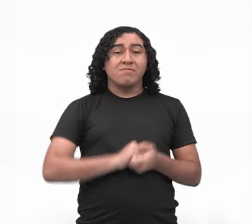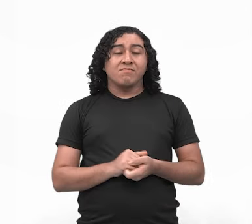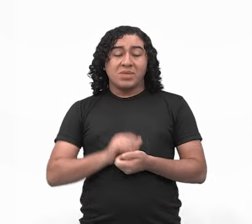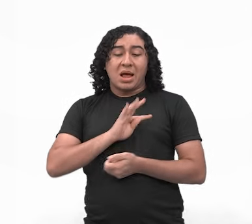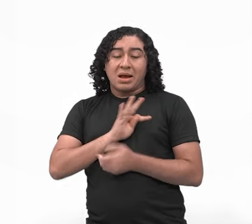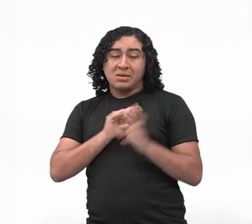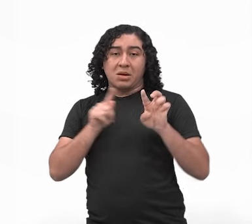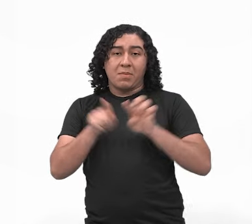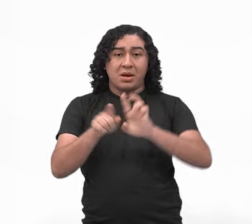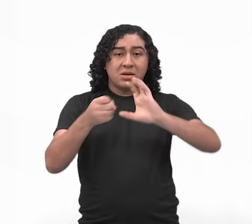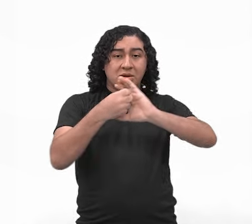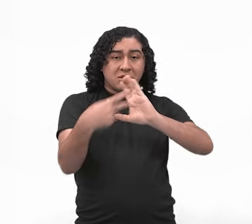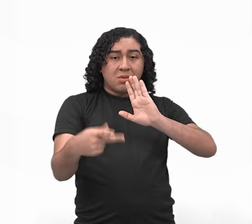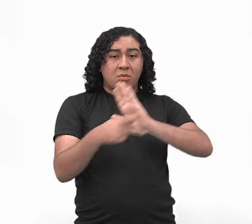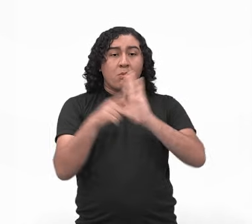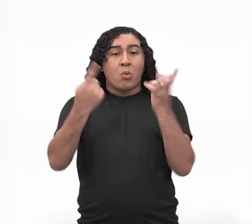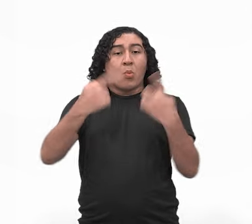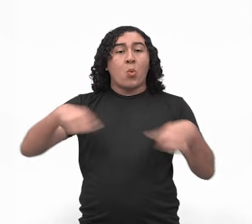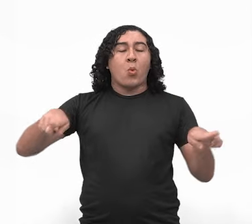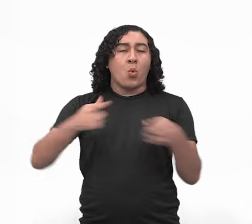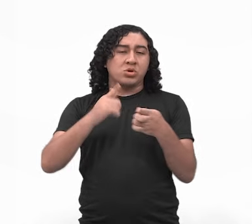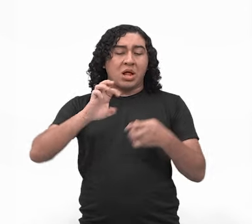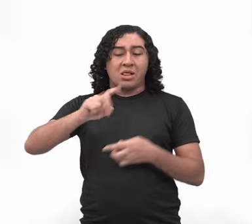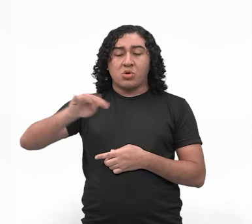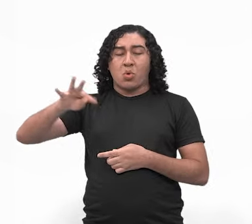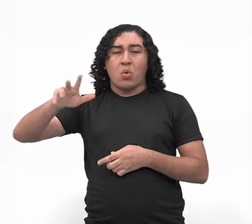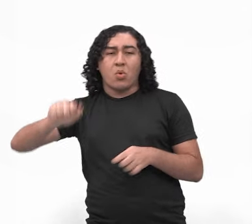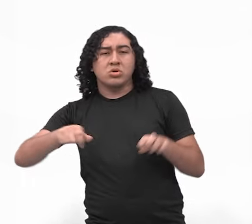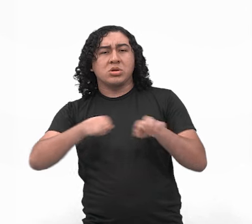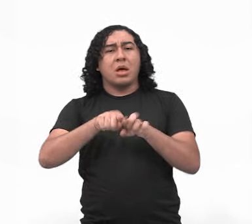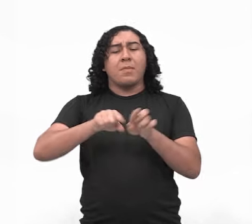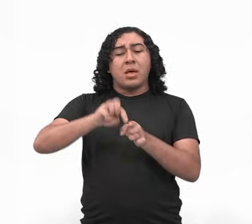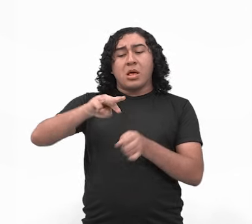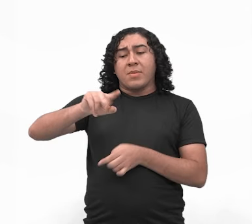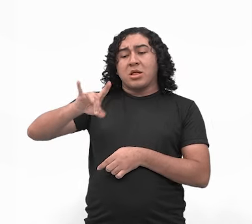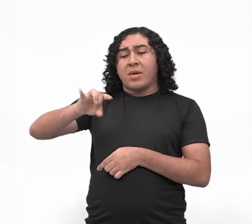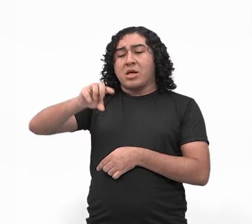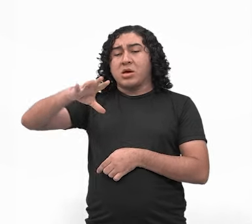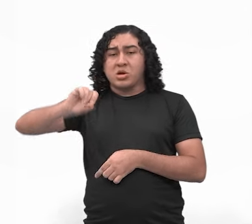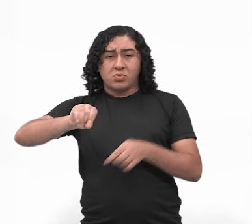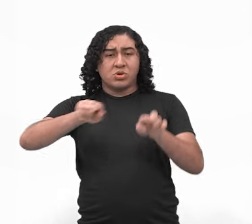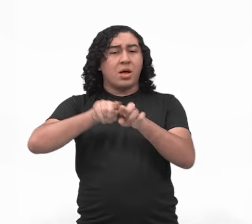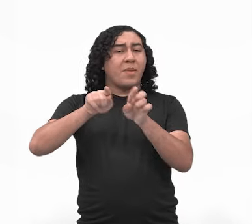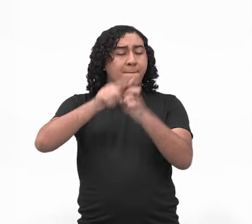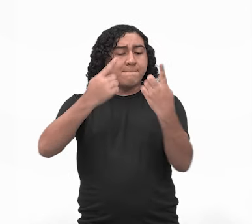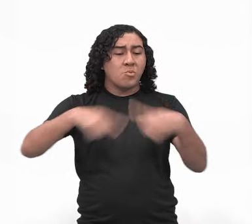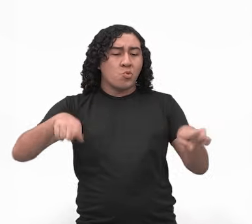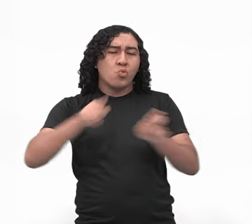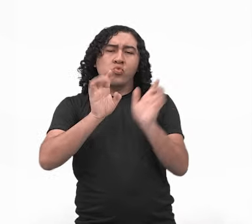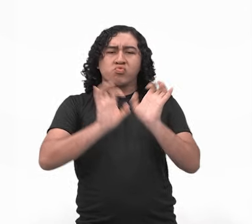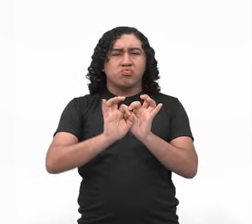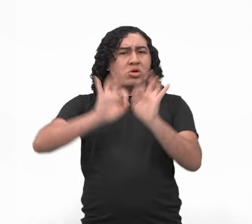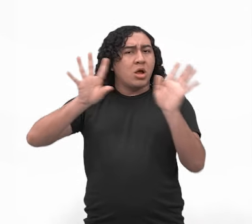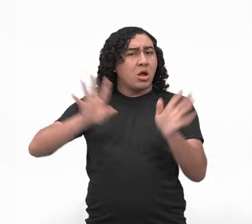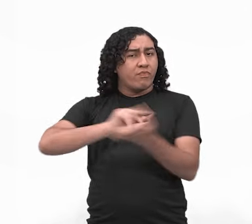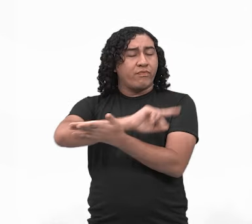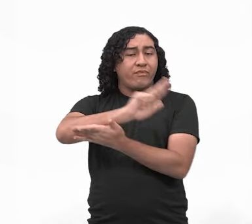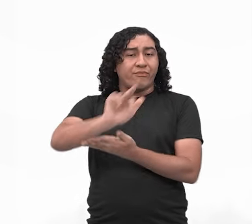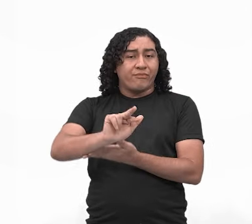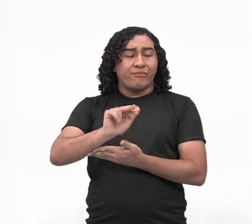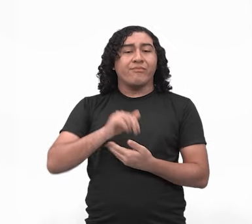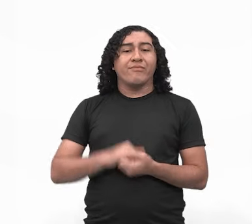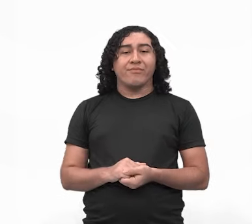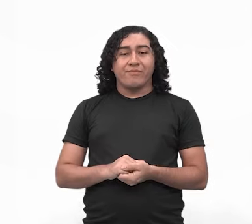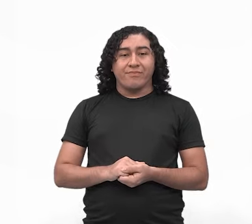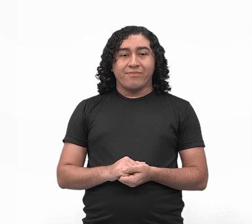estilo, incluindo música eletrônica, minimalismo, música serial, música aleatória, entre outros. Aqui